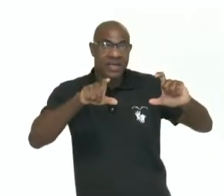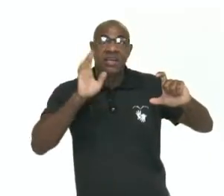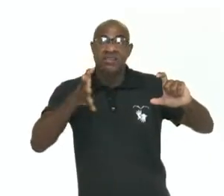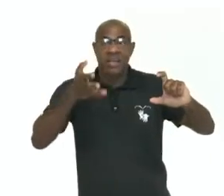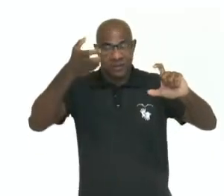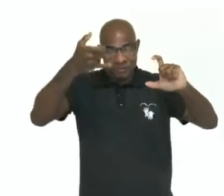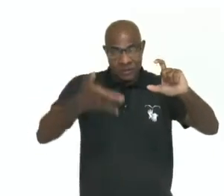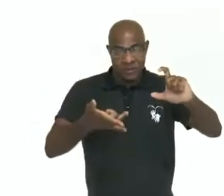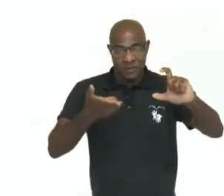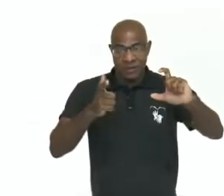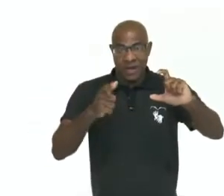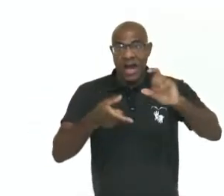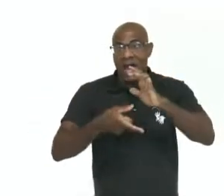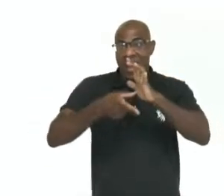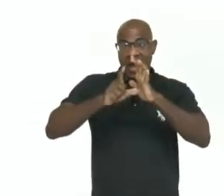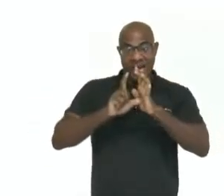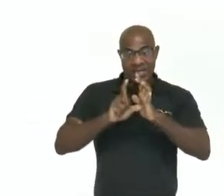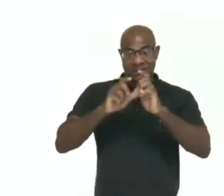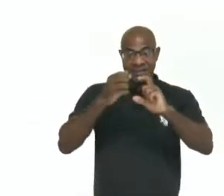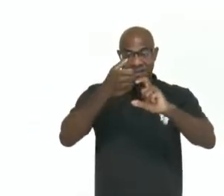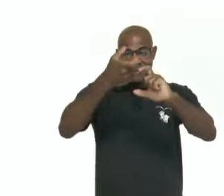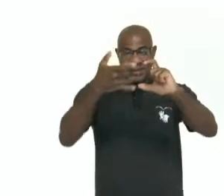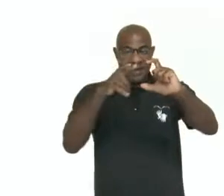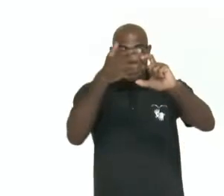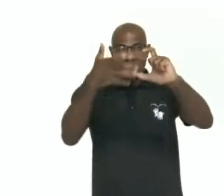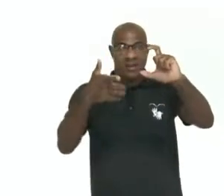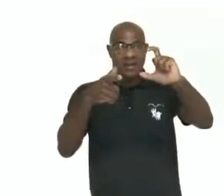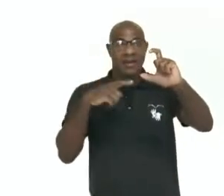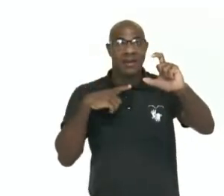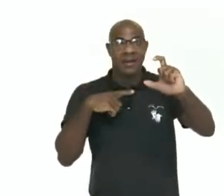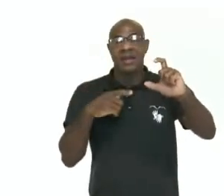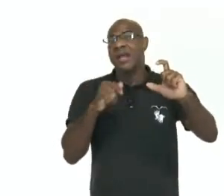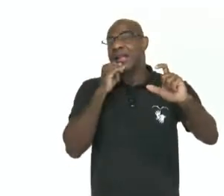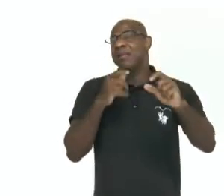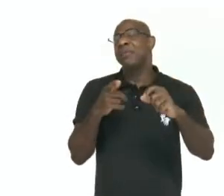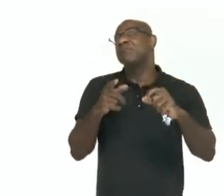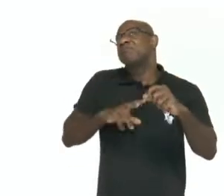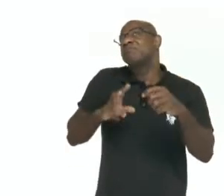falado anteriormente. Então, eu volto com um pronome,